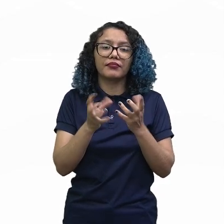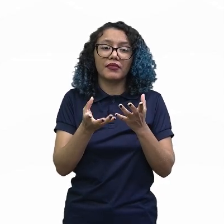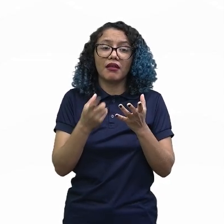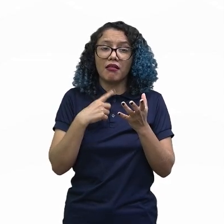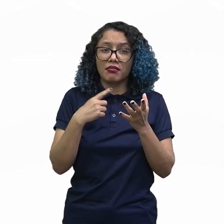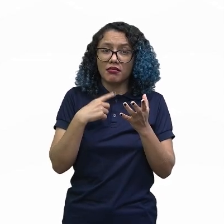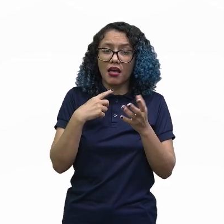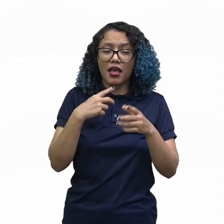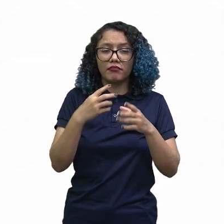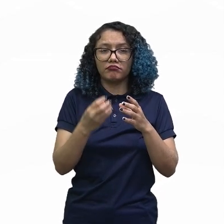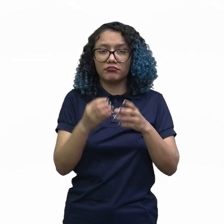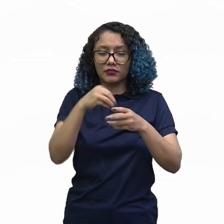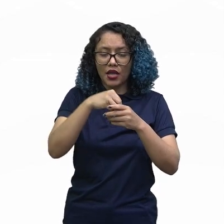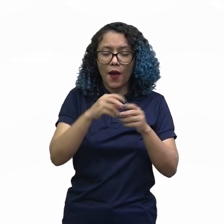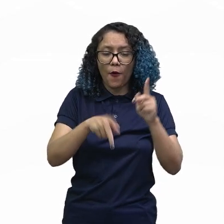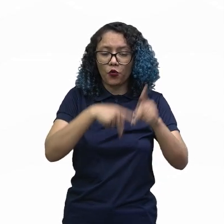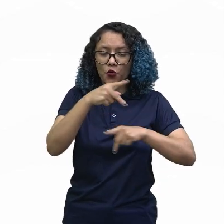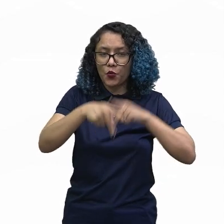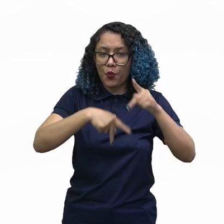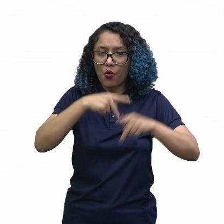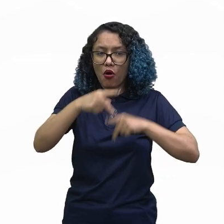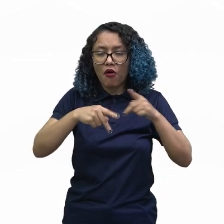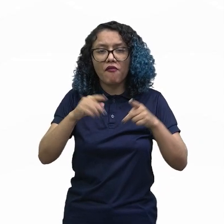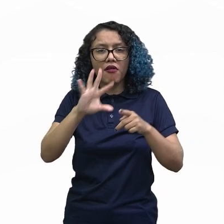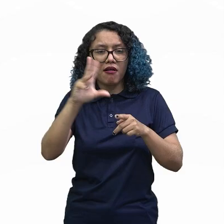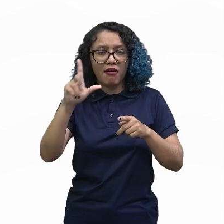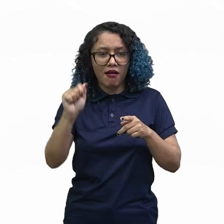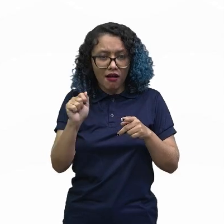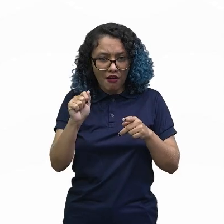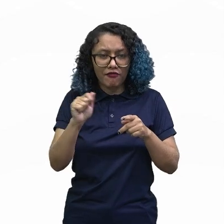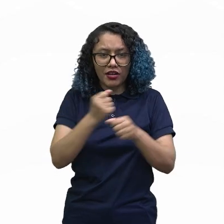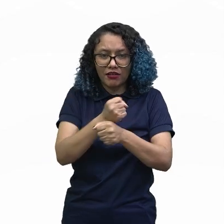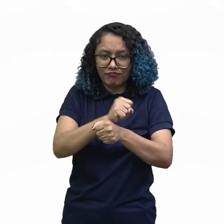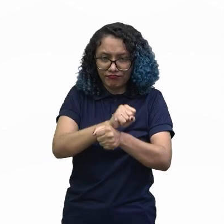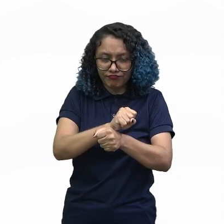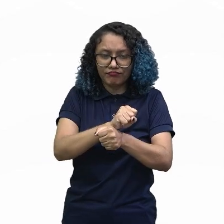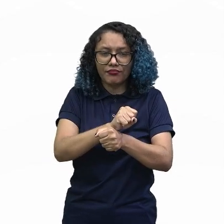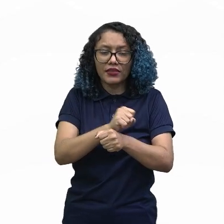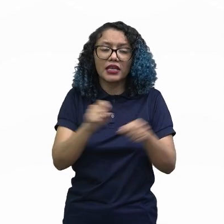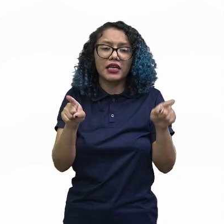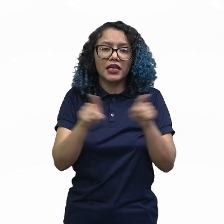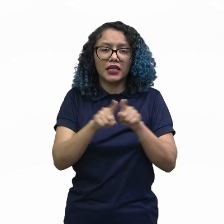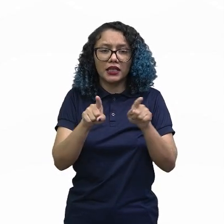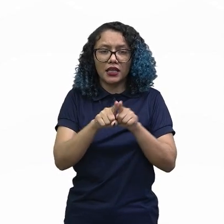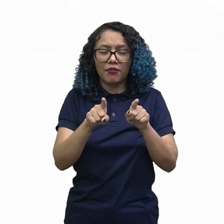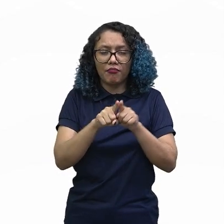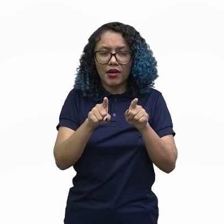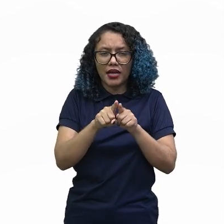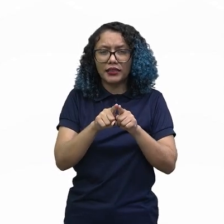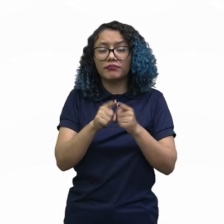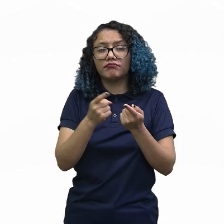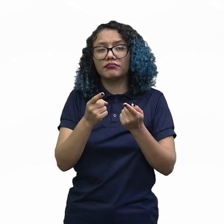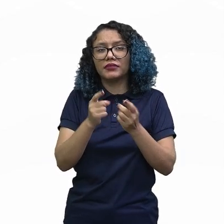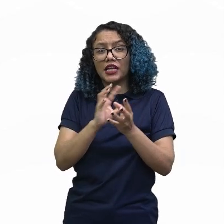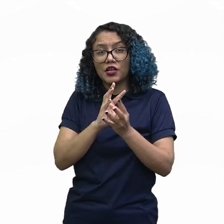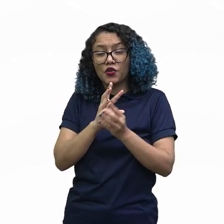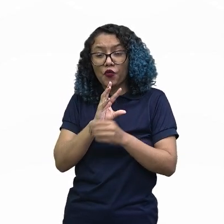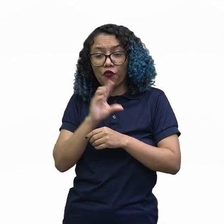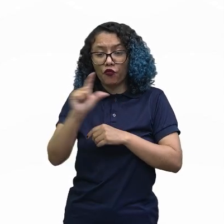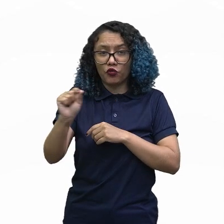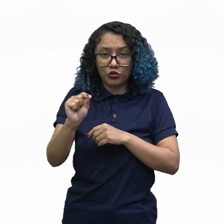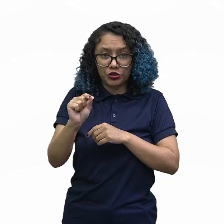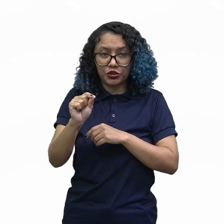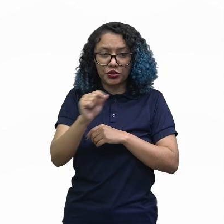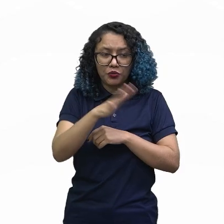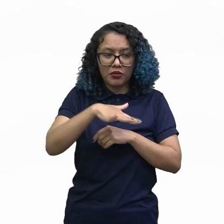por populações, por povos africanos escravizados, que ao fugir dos engenhos, ao